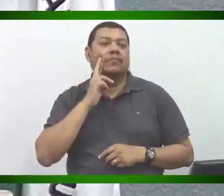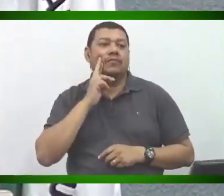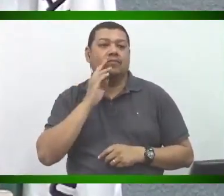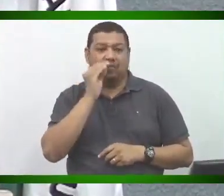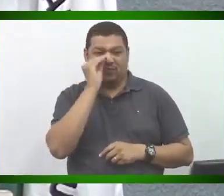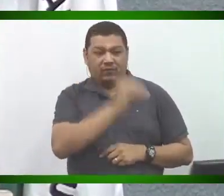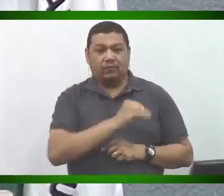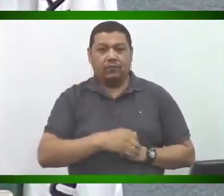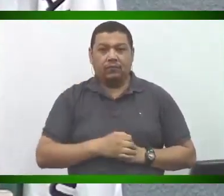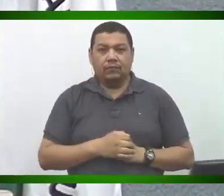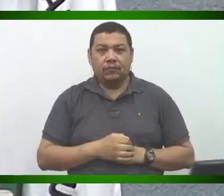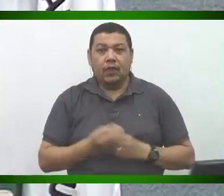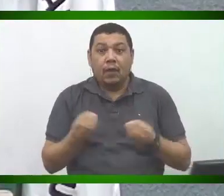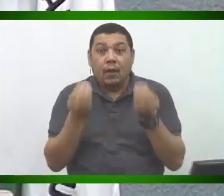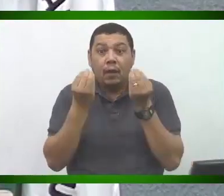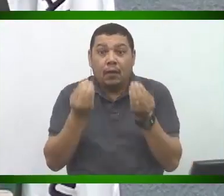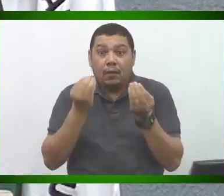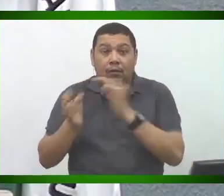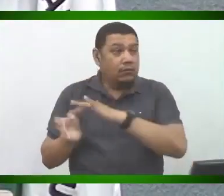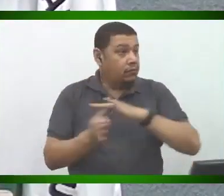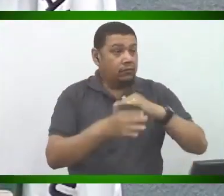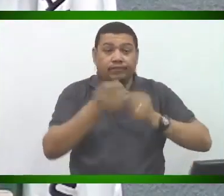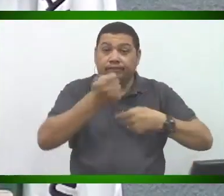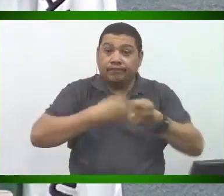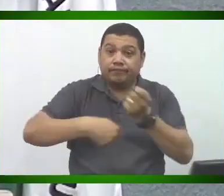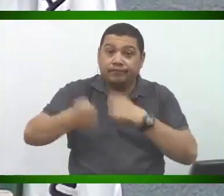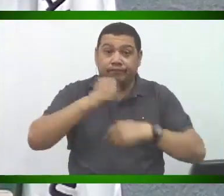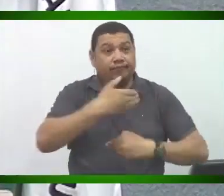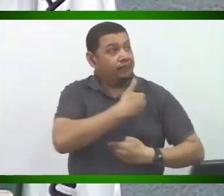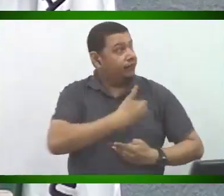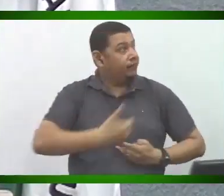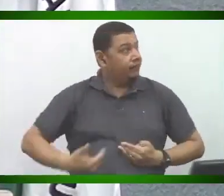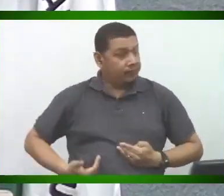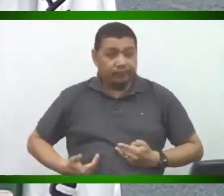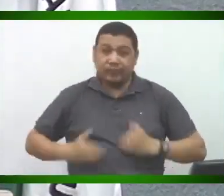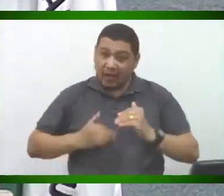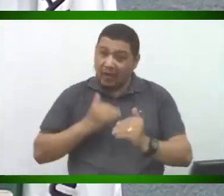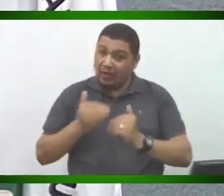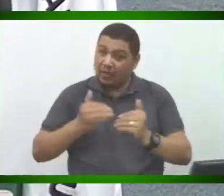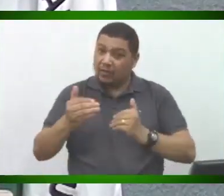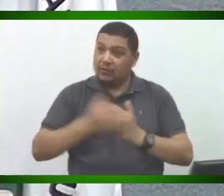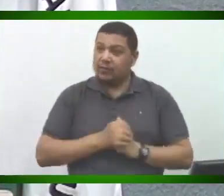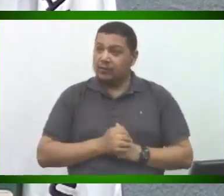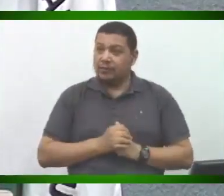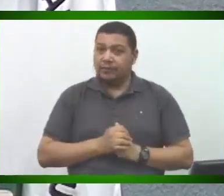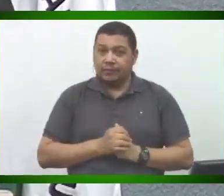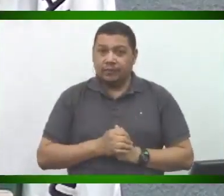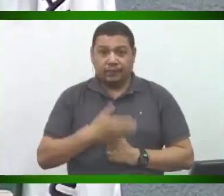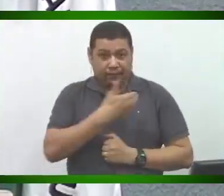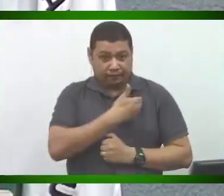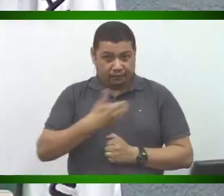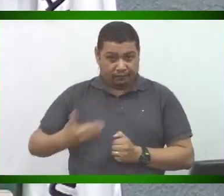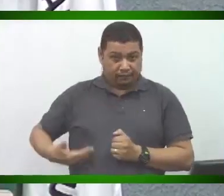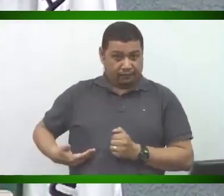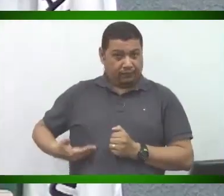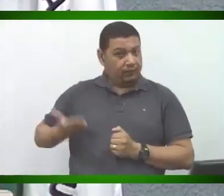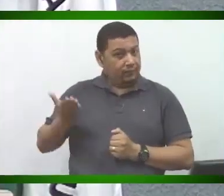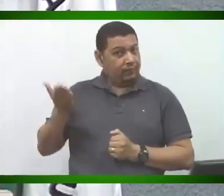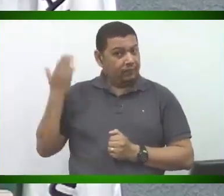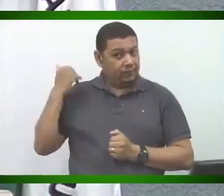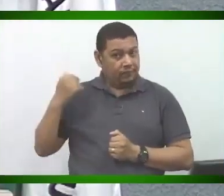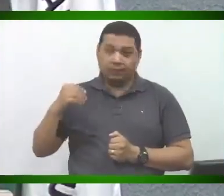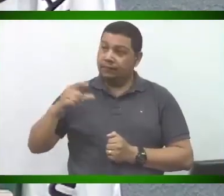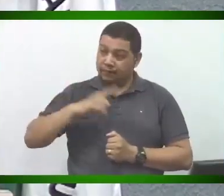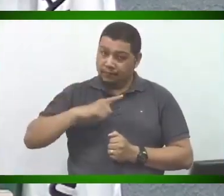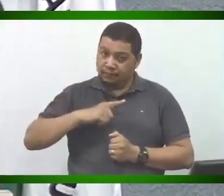olha que absurdo! A administração pública é continuidade. No governo anterior a este, havia